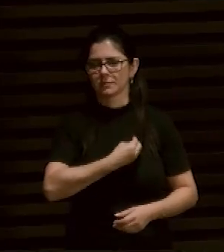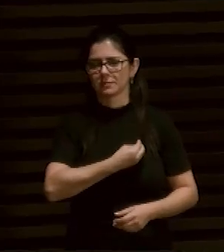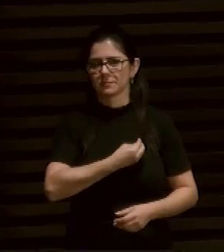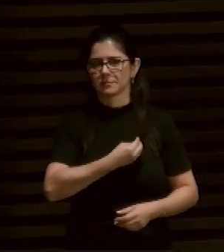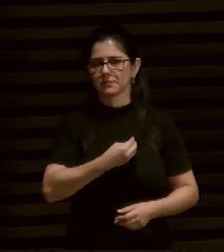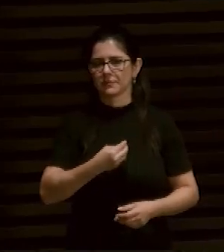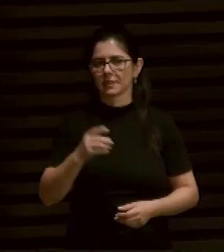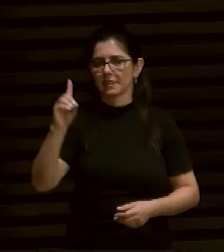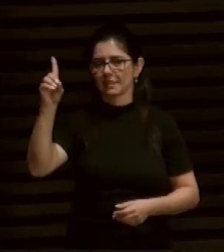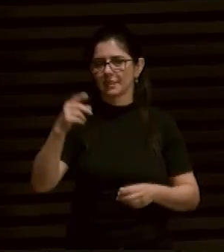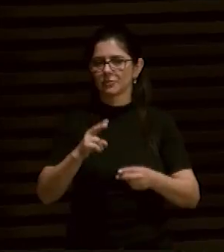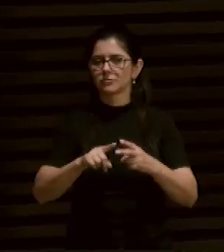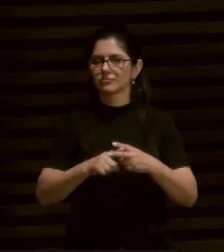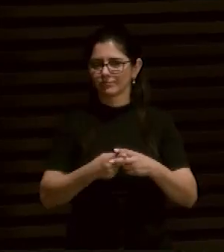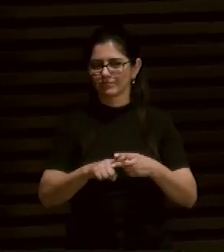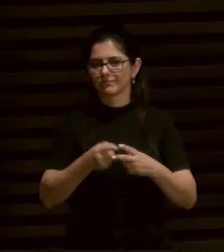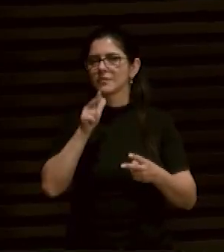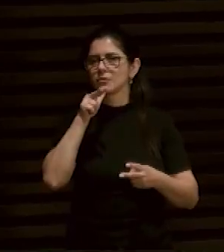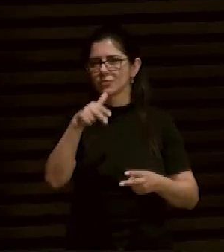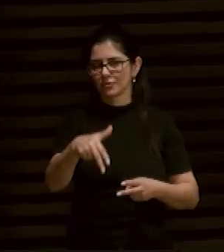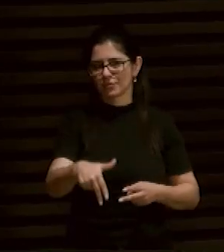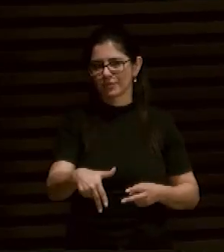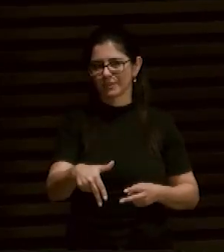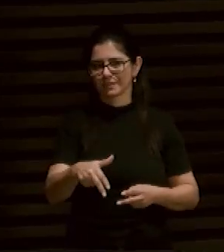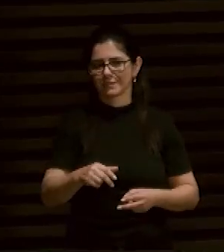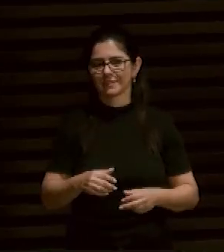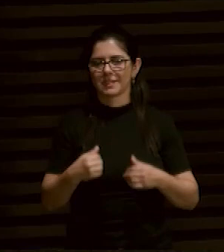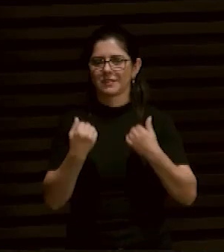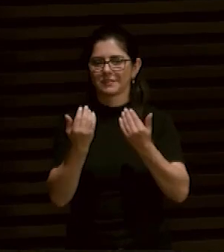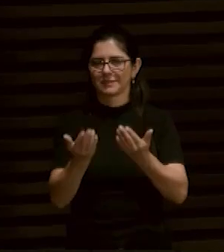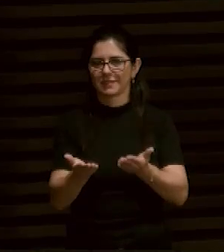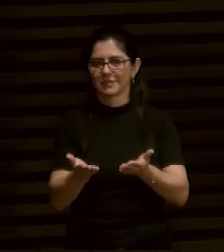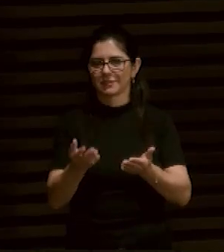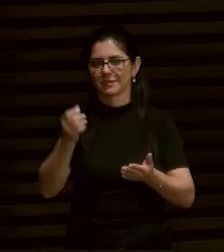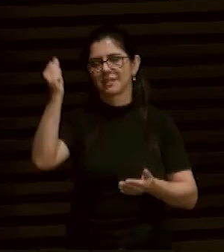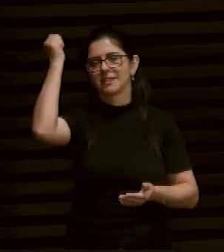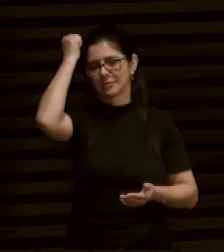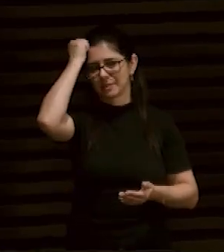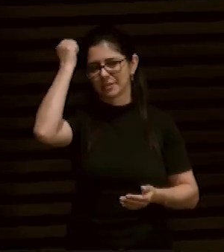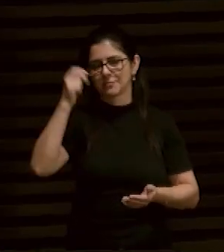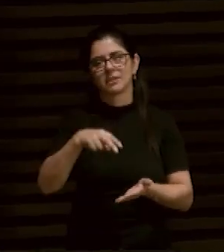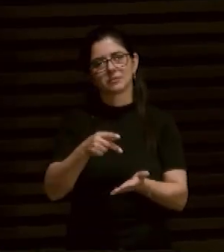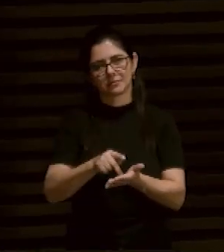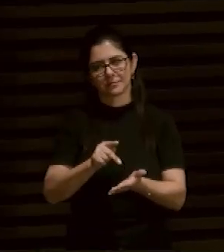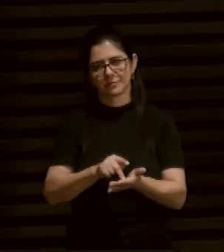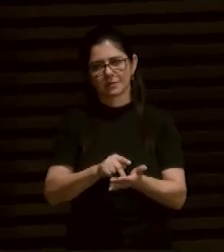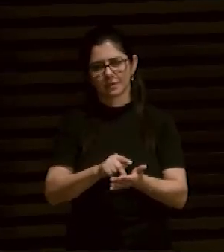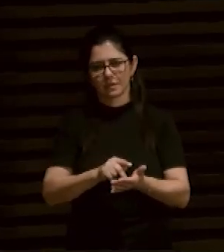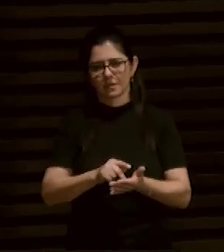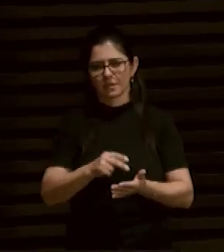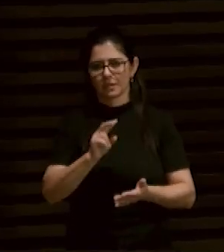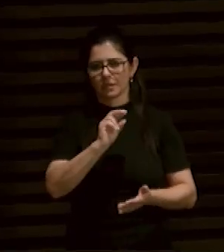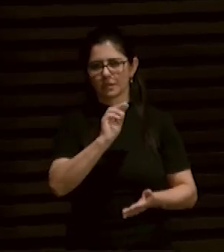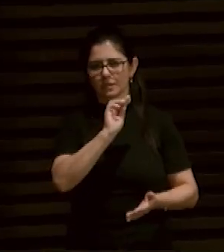disciplinado. E através da disciplina que Deus trouxe para a sua vida, ele de fato se arrependeu. Em Hebreus capítulo 12, o texto nos mostra